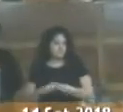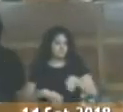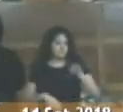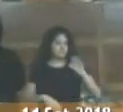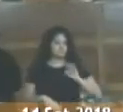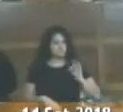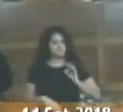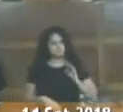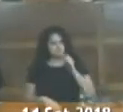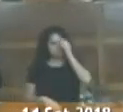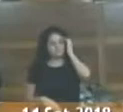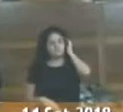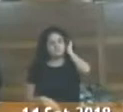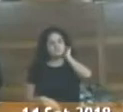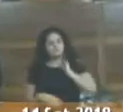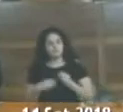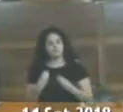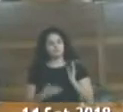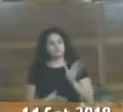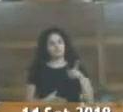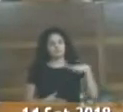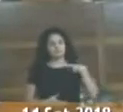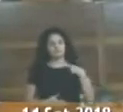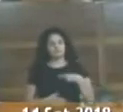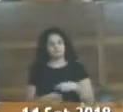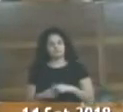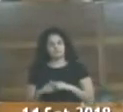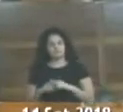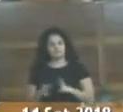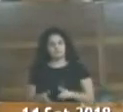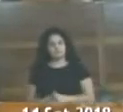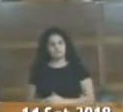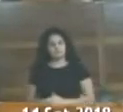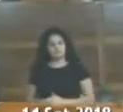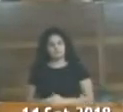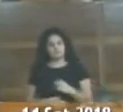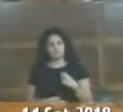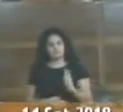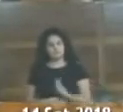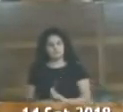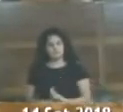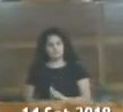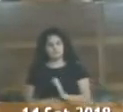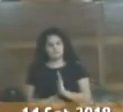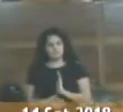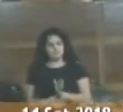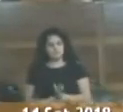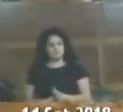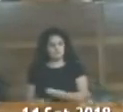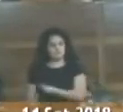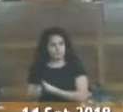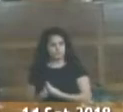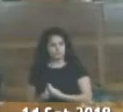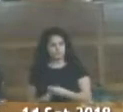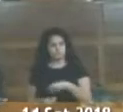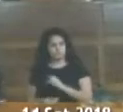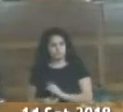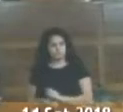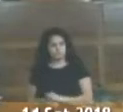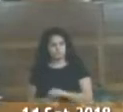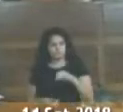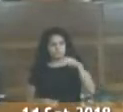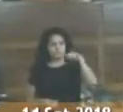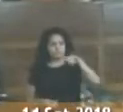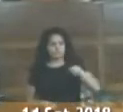local, como já aconteceu várias vezes com a gente. Como nós já trouxemos várias vezes o senhor